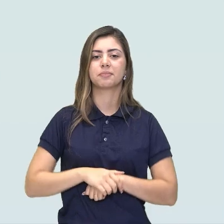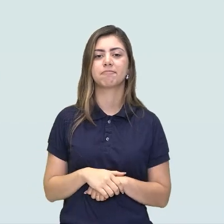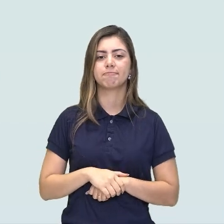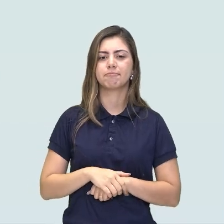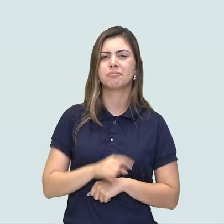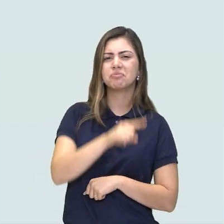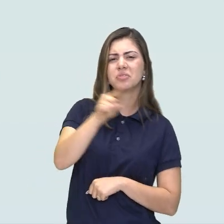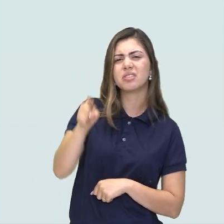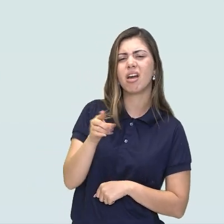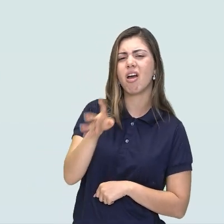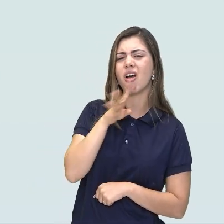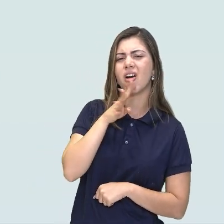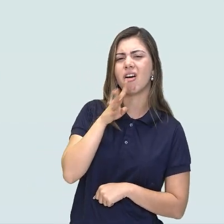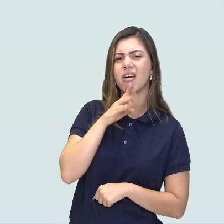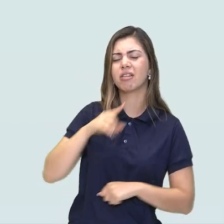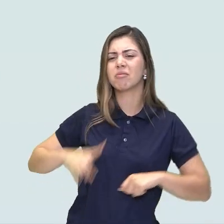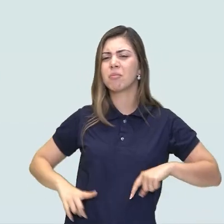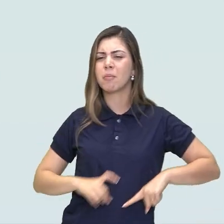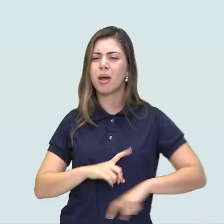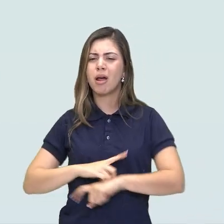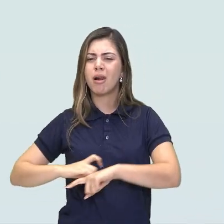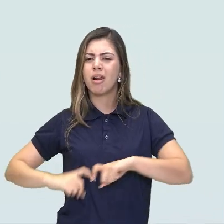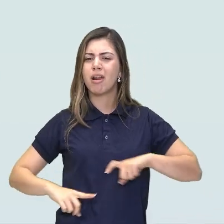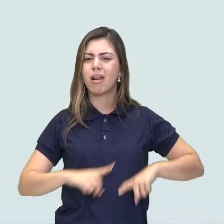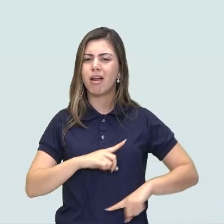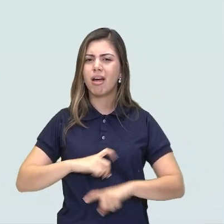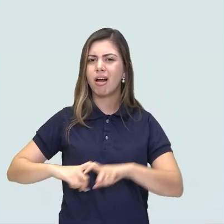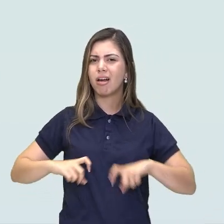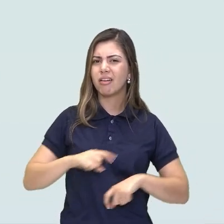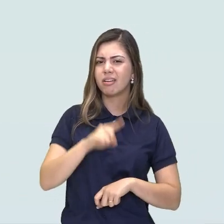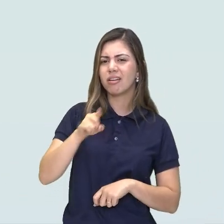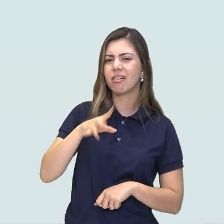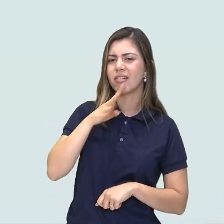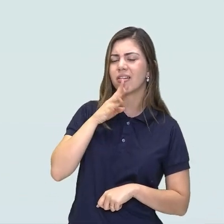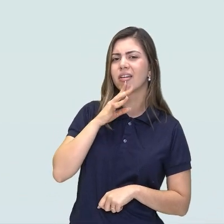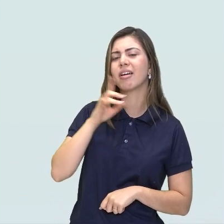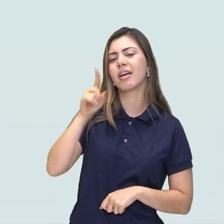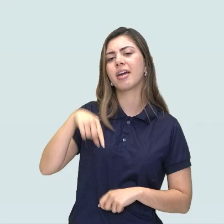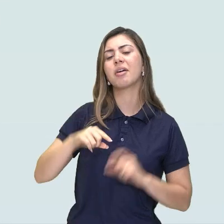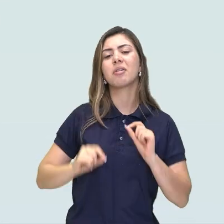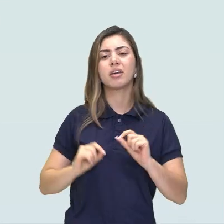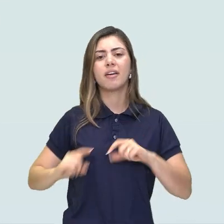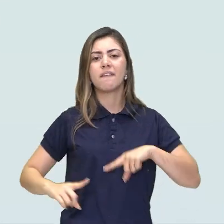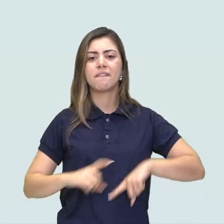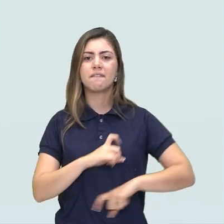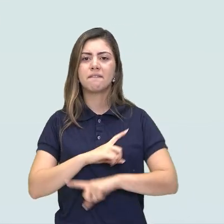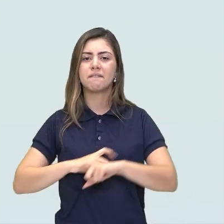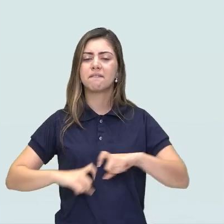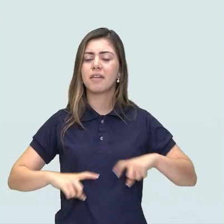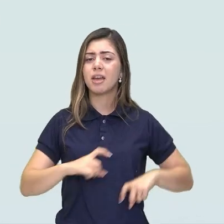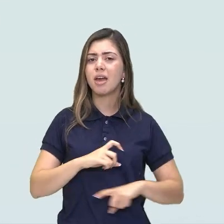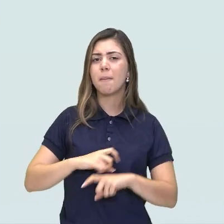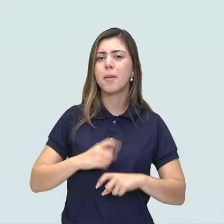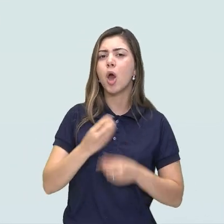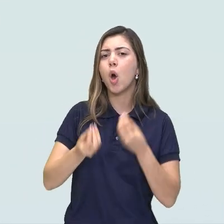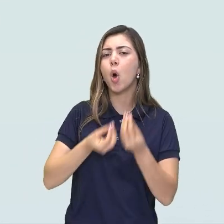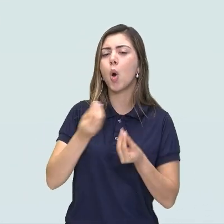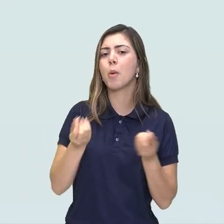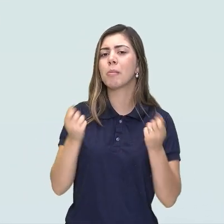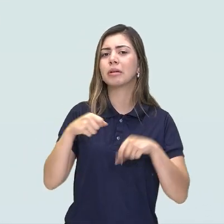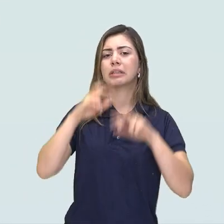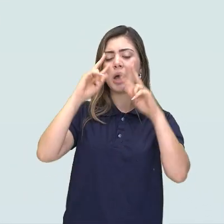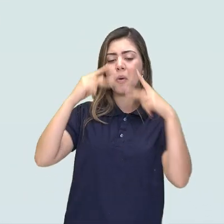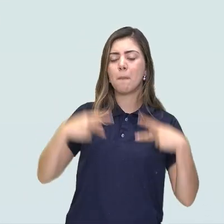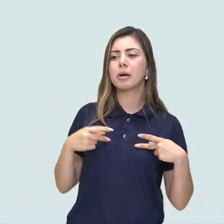Você já ouviu falar do Ascaris lumbricoides? Esse verme, também conhecido como lombriga, é um parasita que pode infectar o